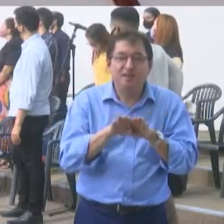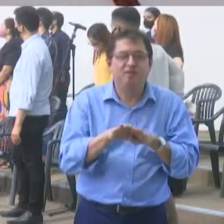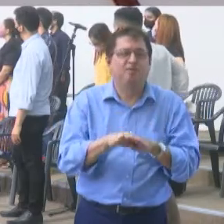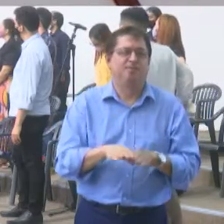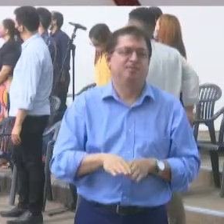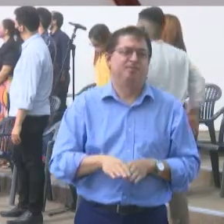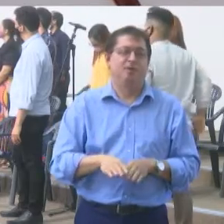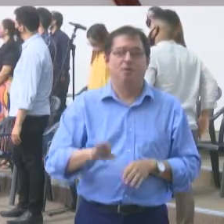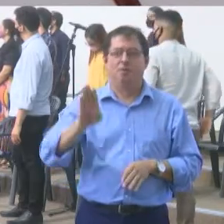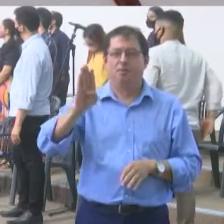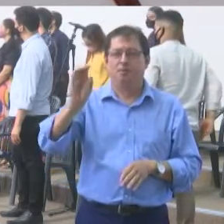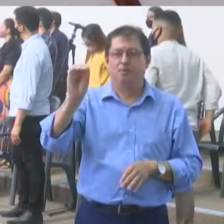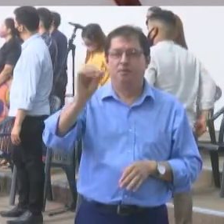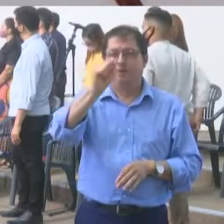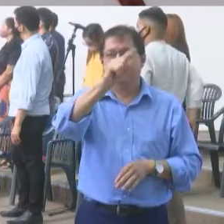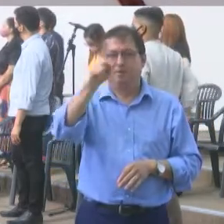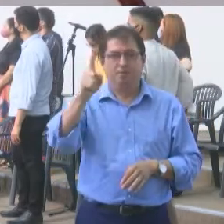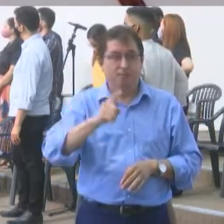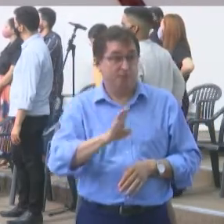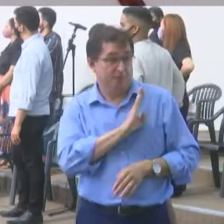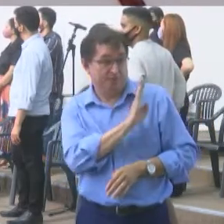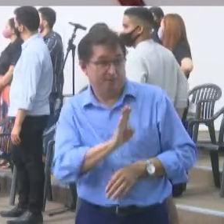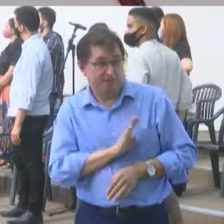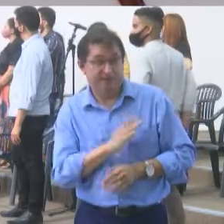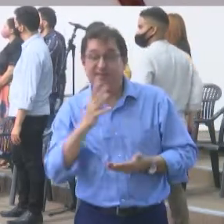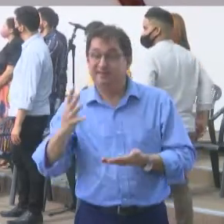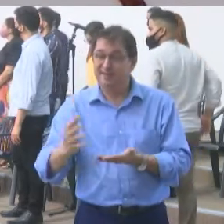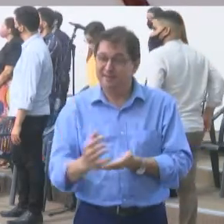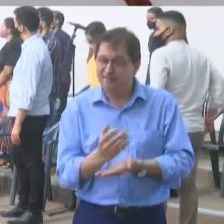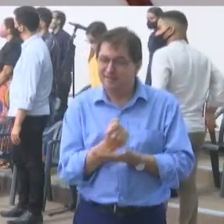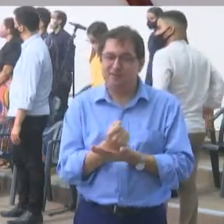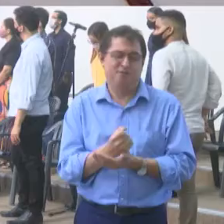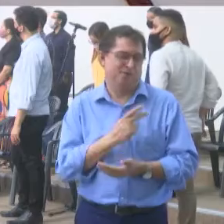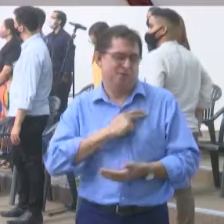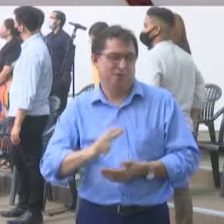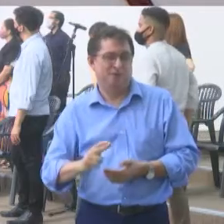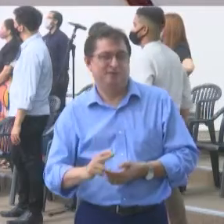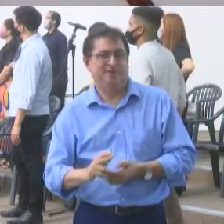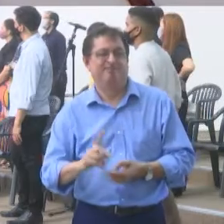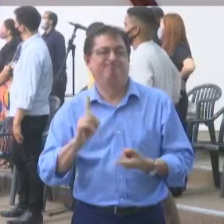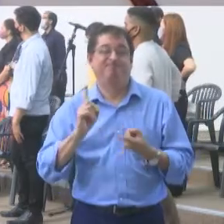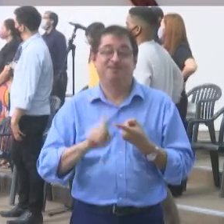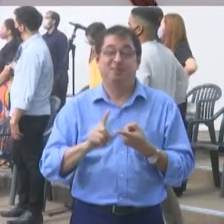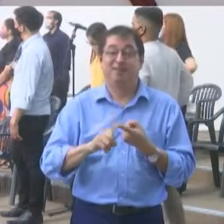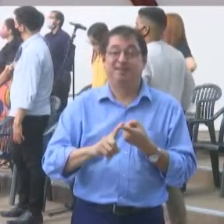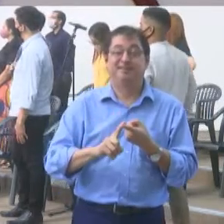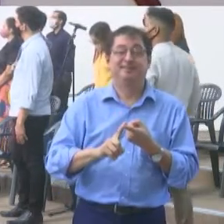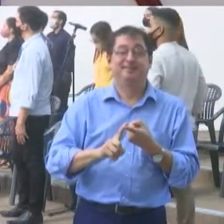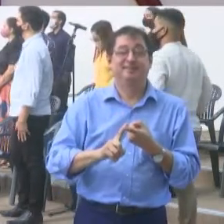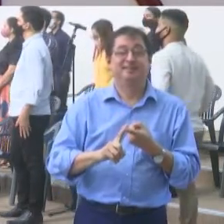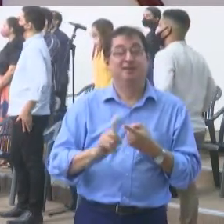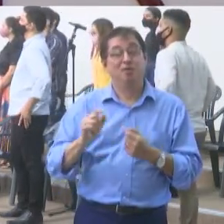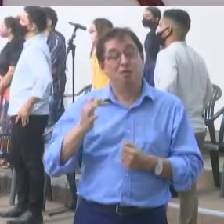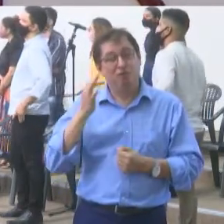era resgatador. Lembra do que tem que ter para resgatar alguém? Primeiro tem que ter o direito de resgatar. Diga bem forte: